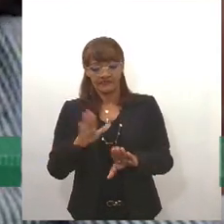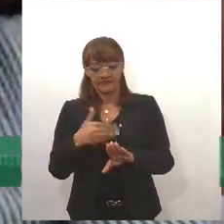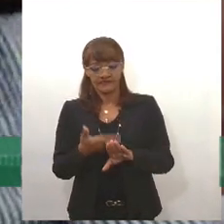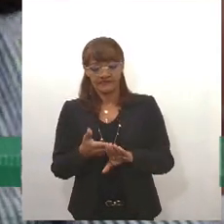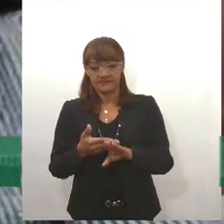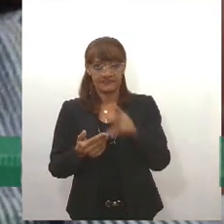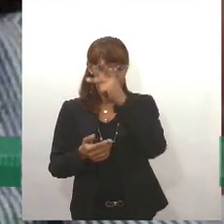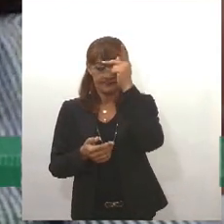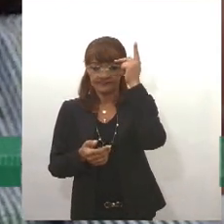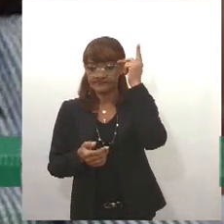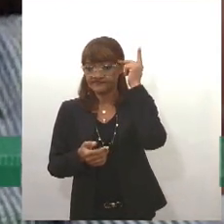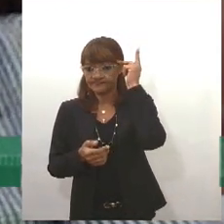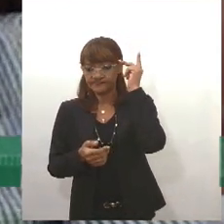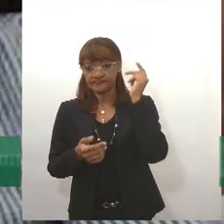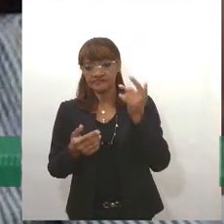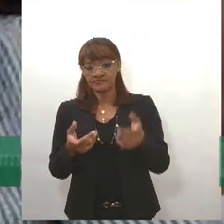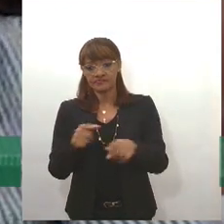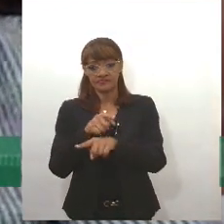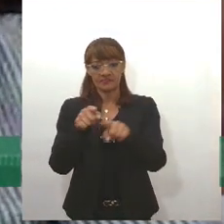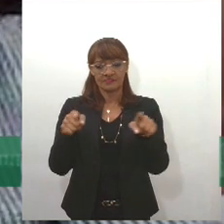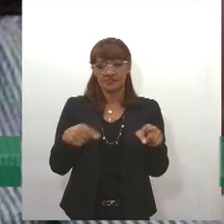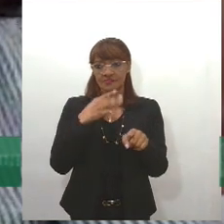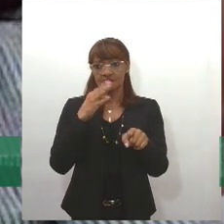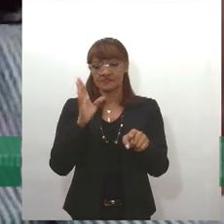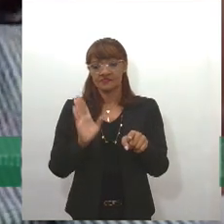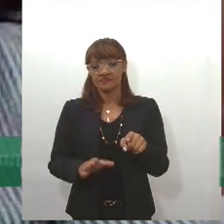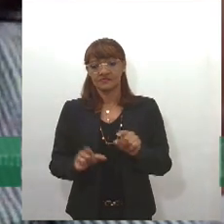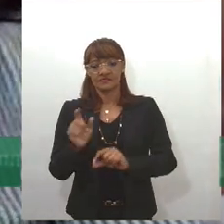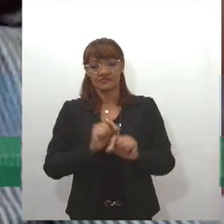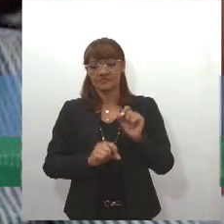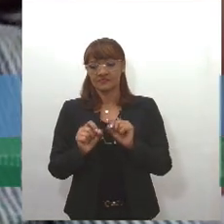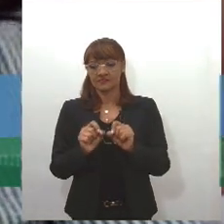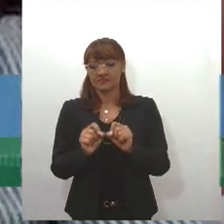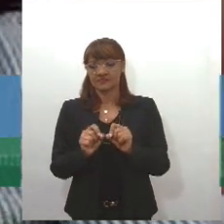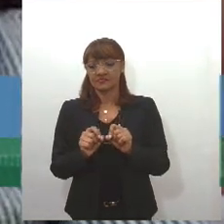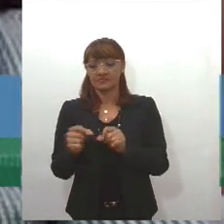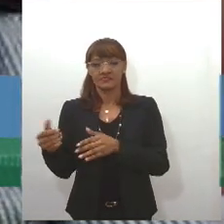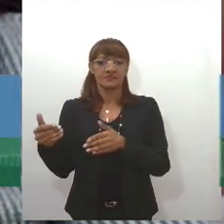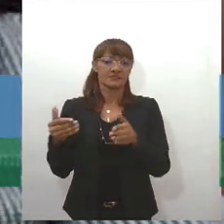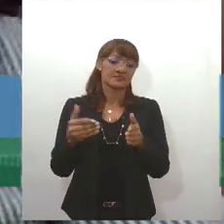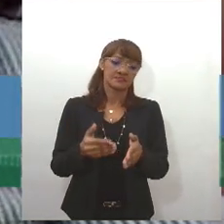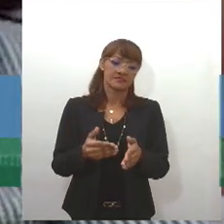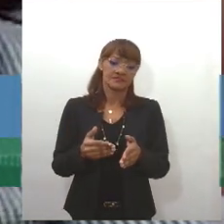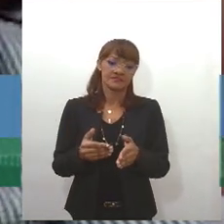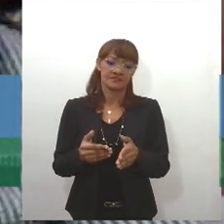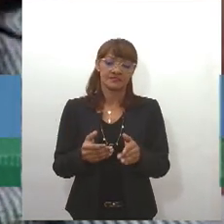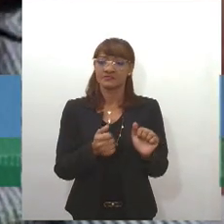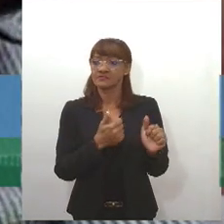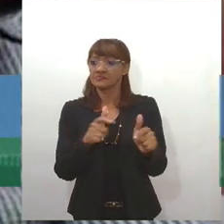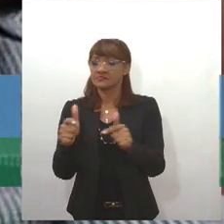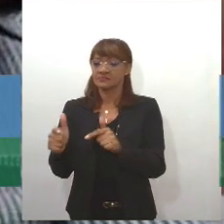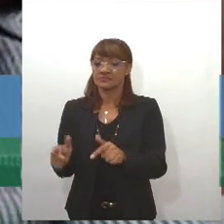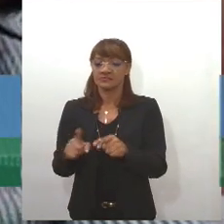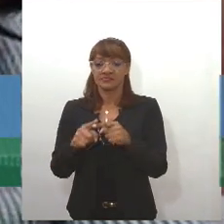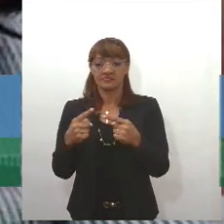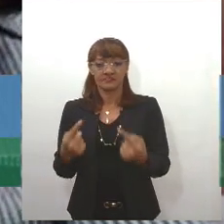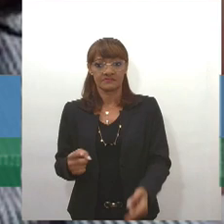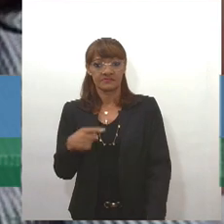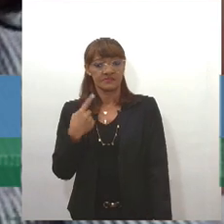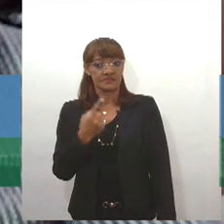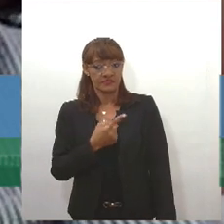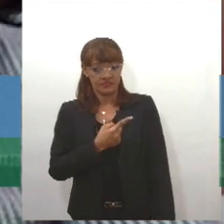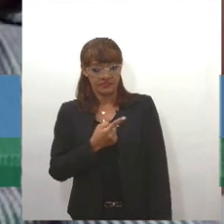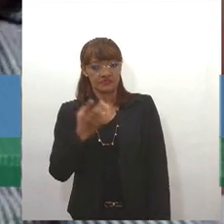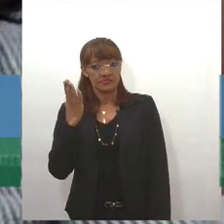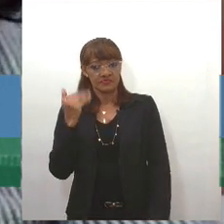só que a gente sabe como bem o professor também eh destacou a questão de prestação de serviço mas nós sabemos que hoje a gente temos